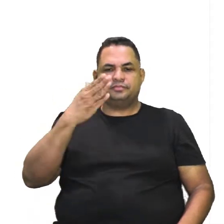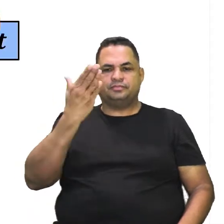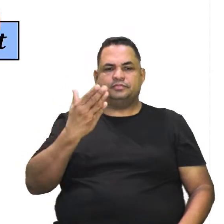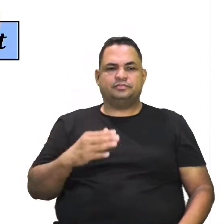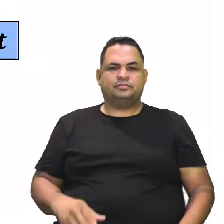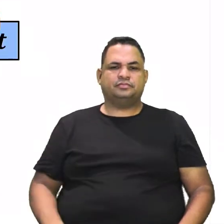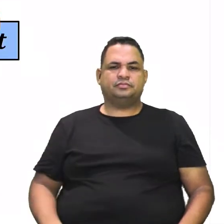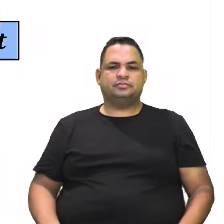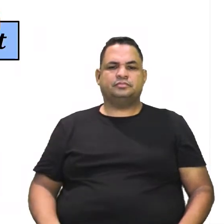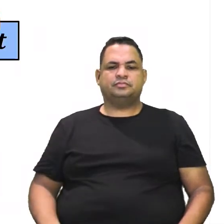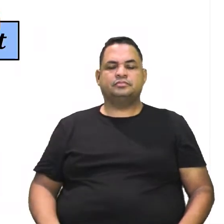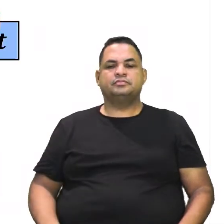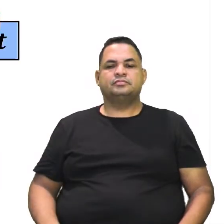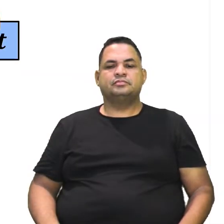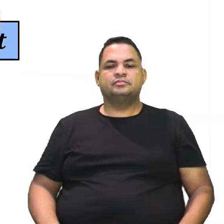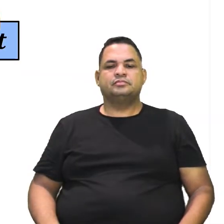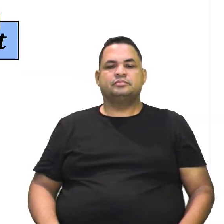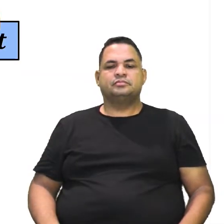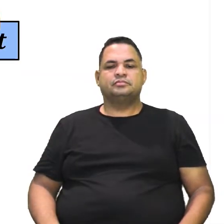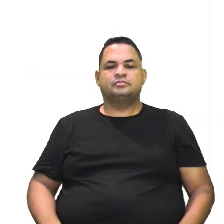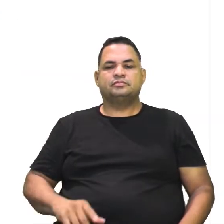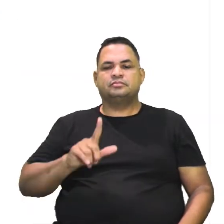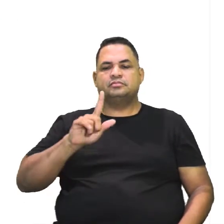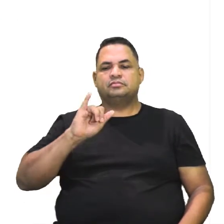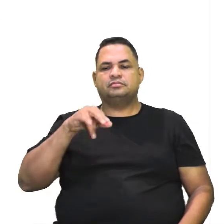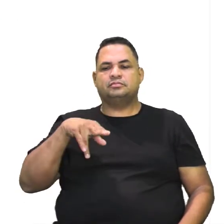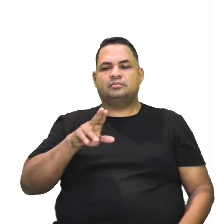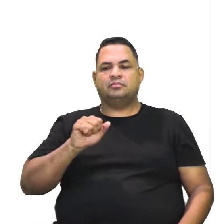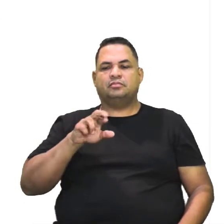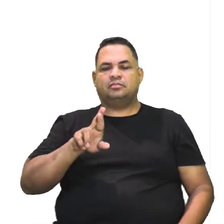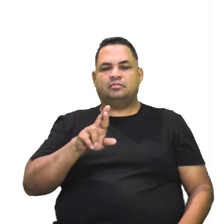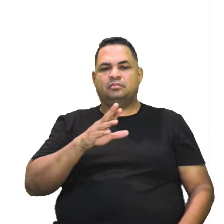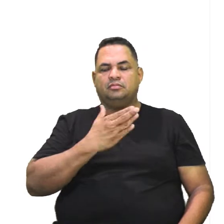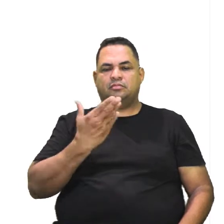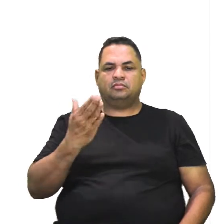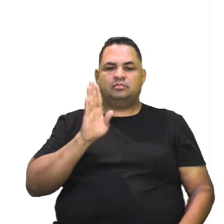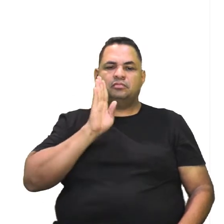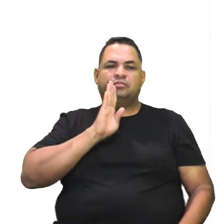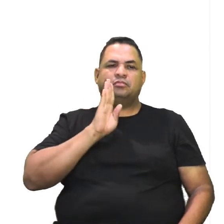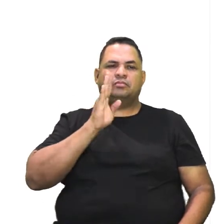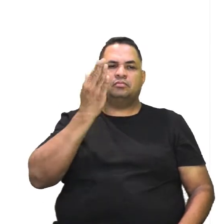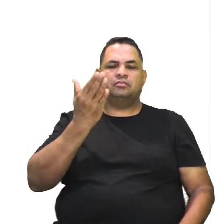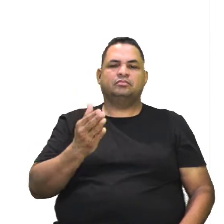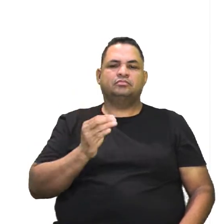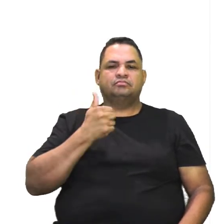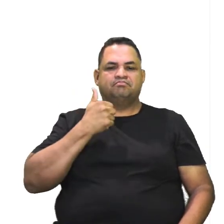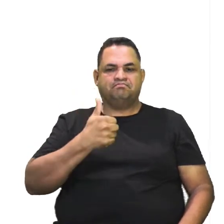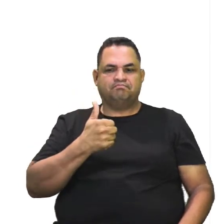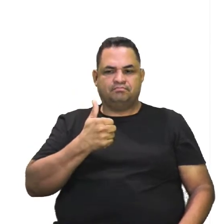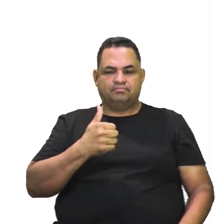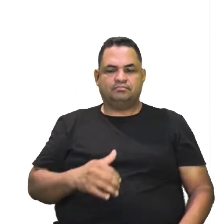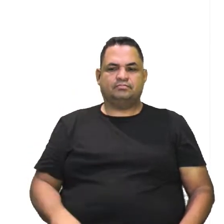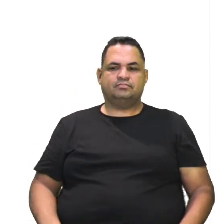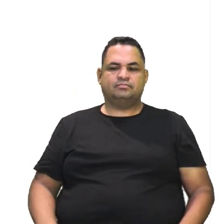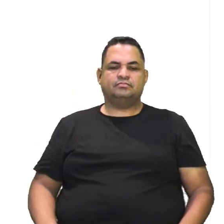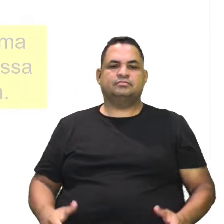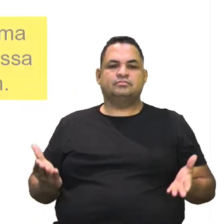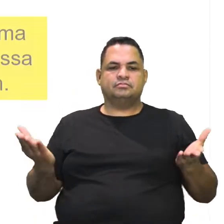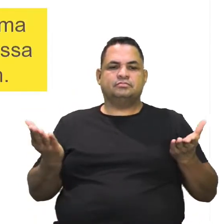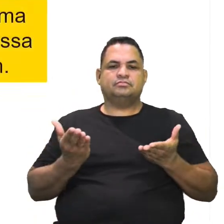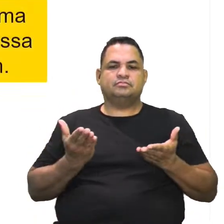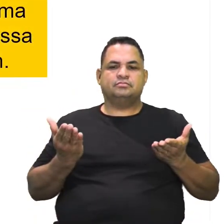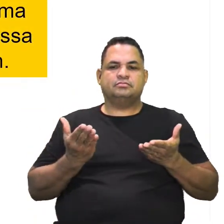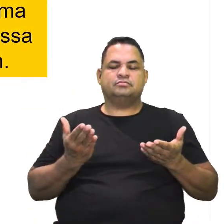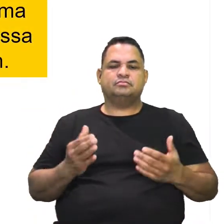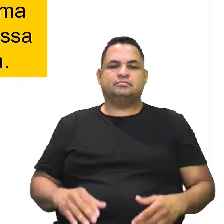diz aqui no nosso slide anterior. Linear. Legal. Beleza? Beleza. Agora